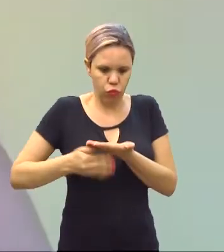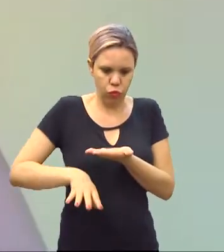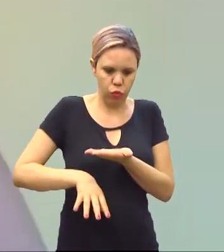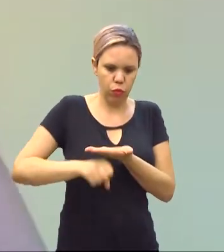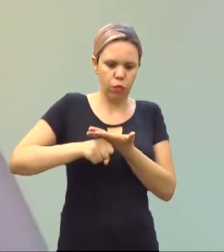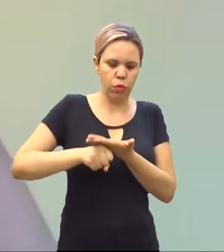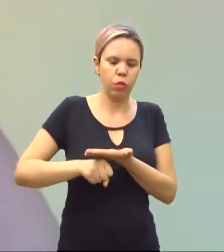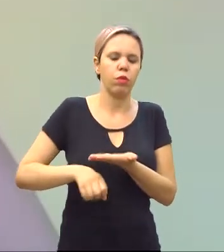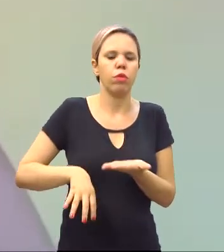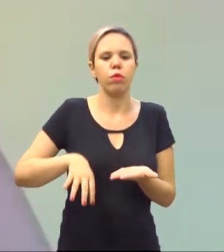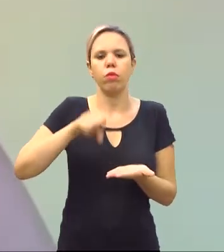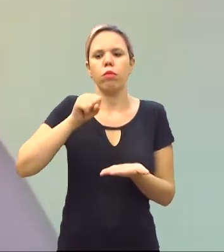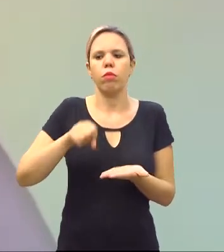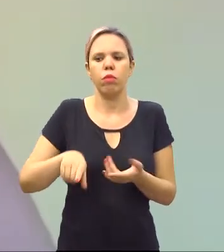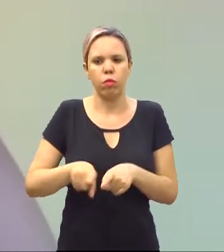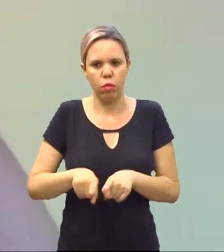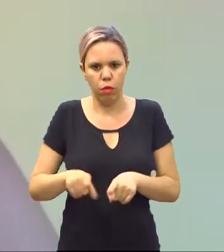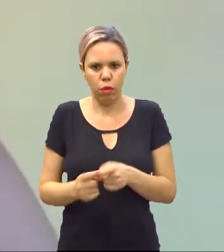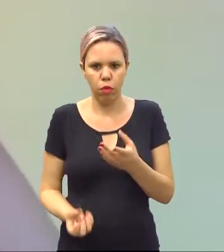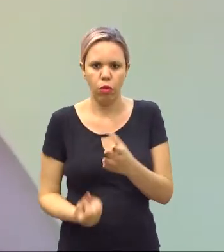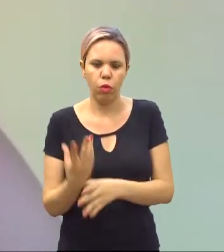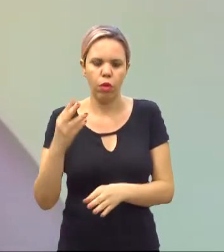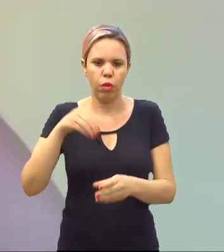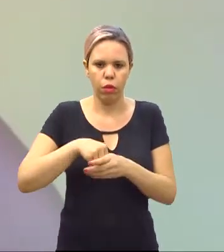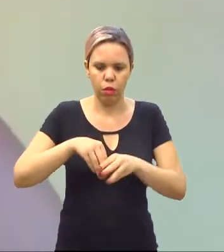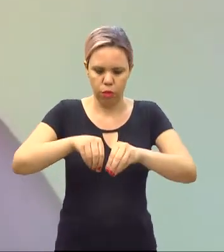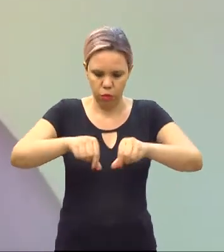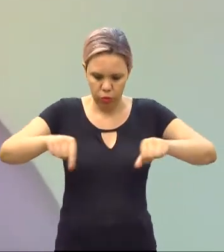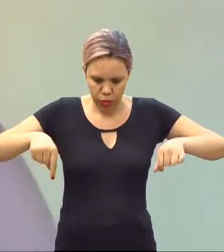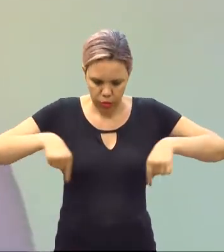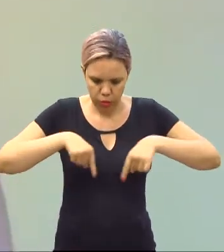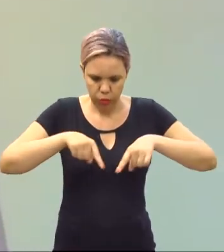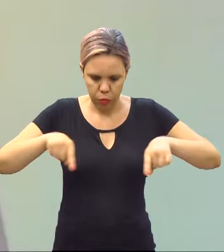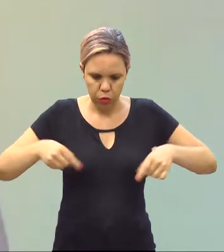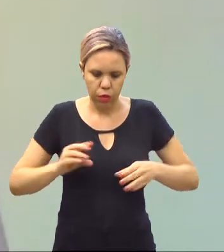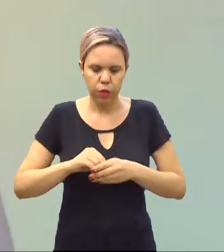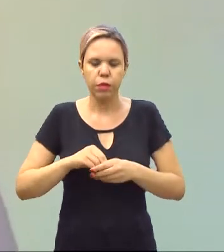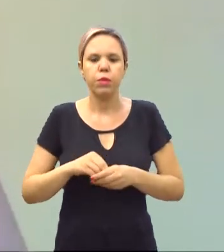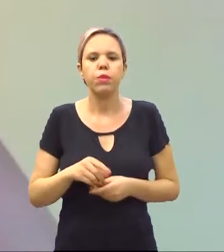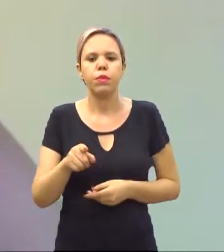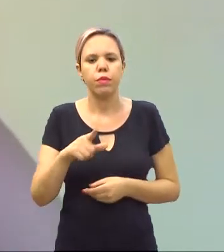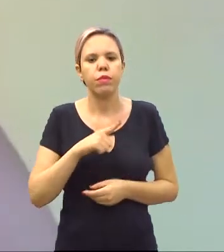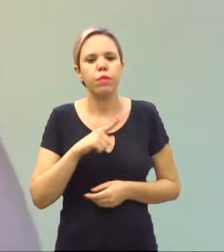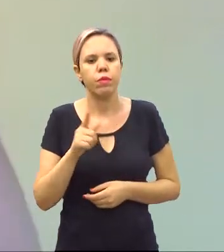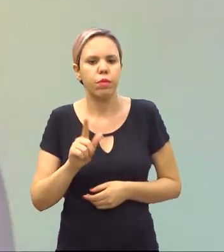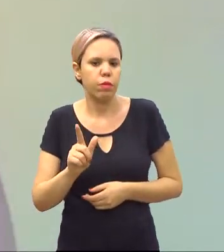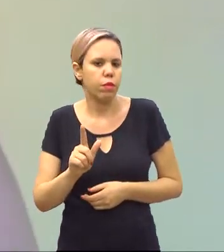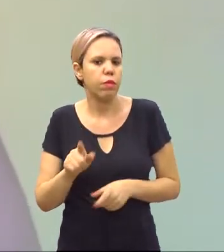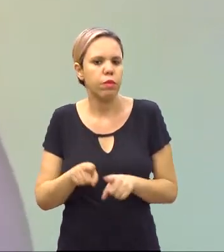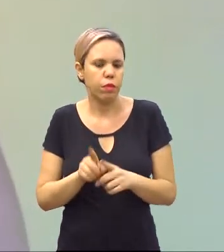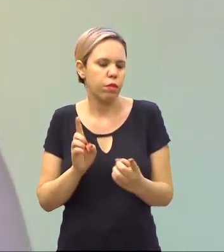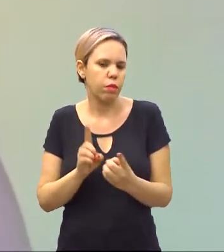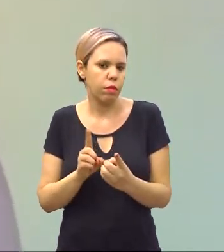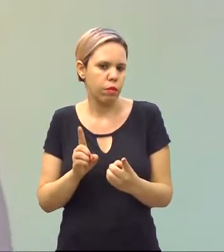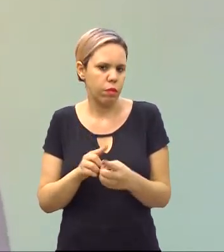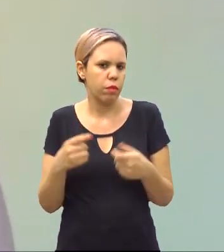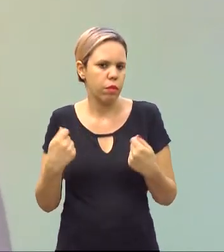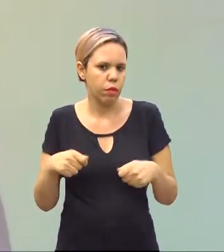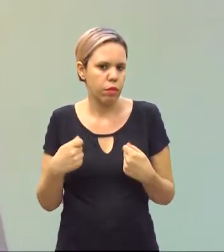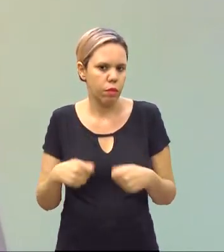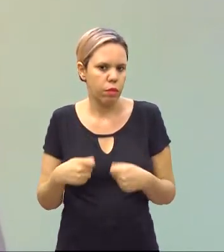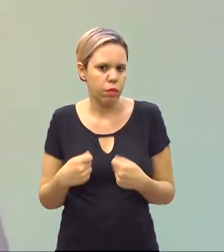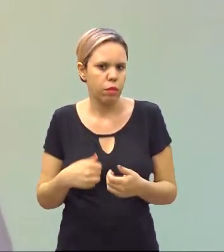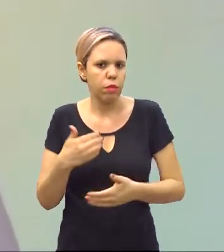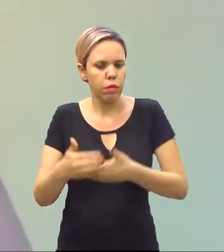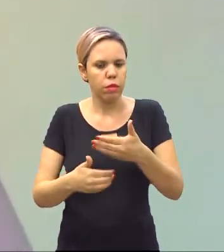Da umidade que é gerada dentro desse processo, e você tem que, obviamente, atender aí a necessidade